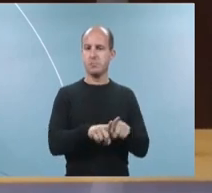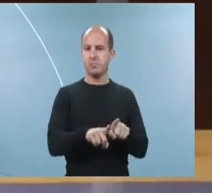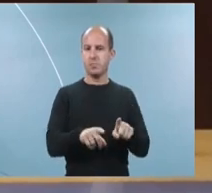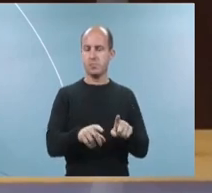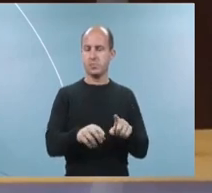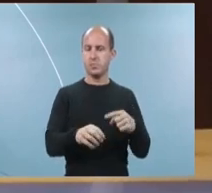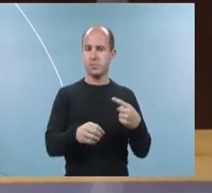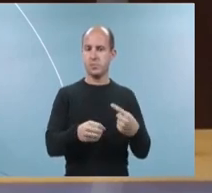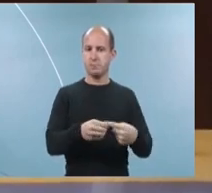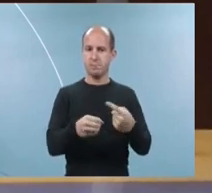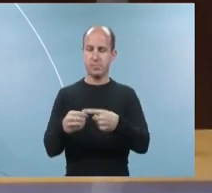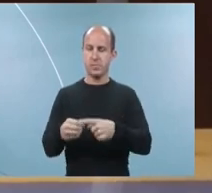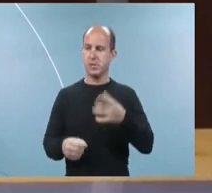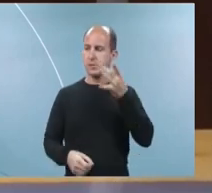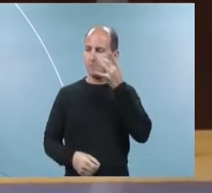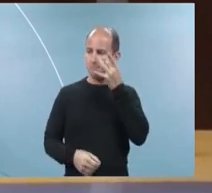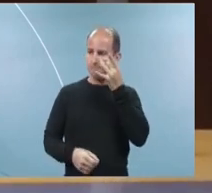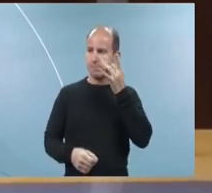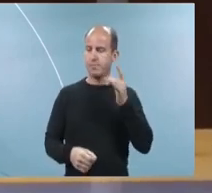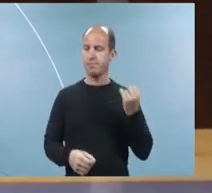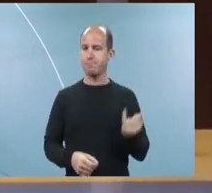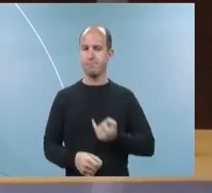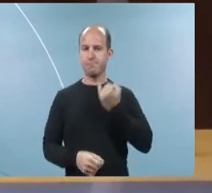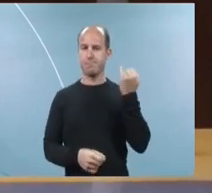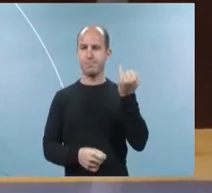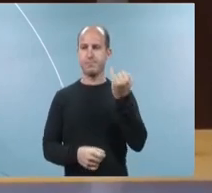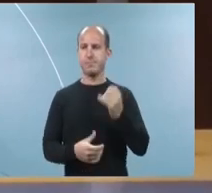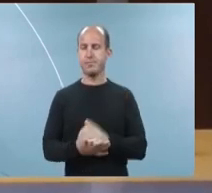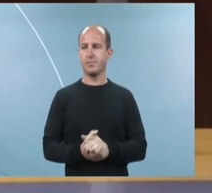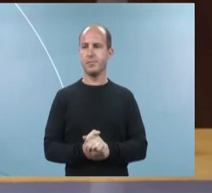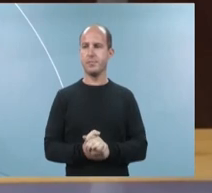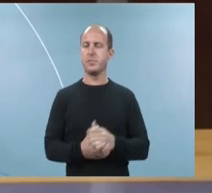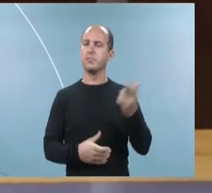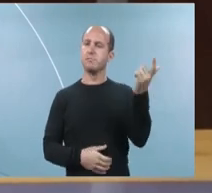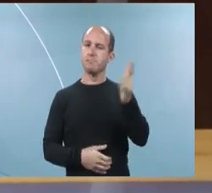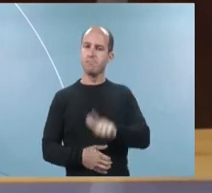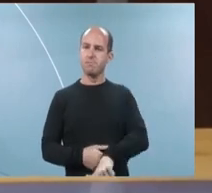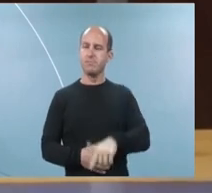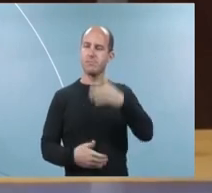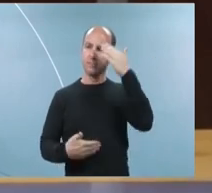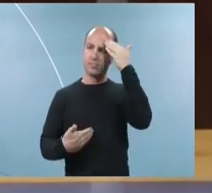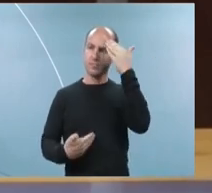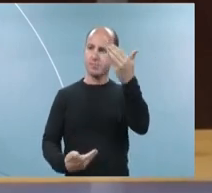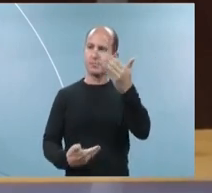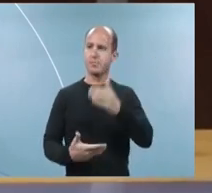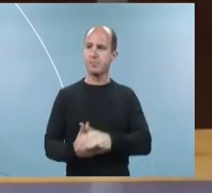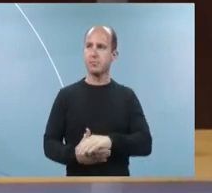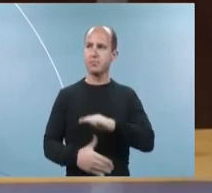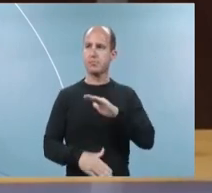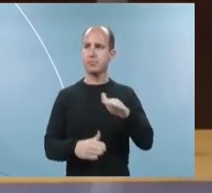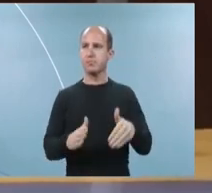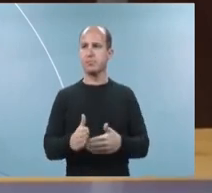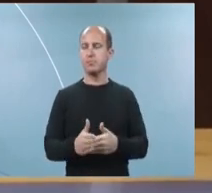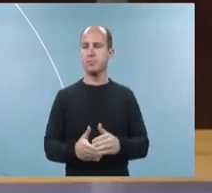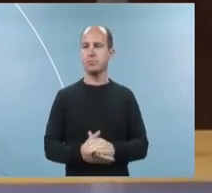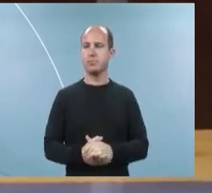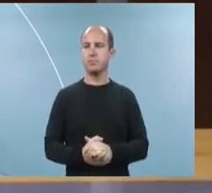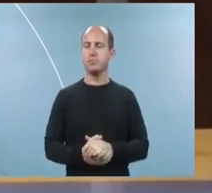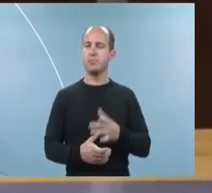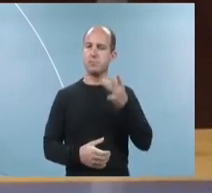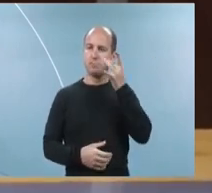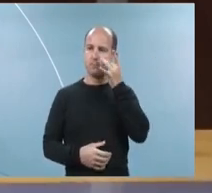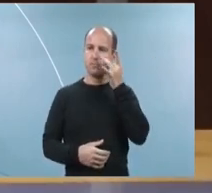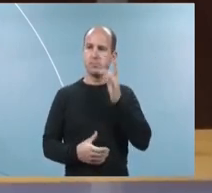que a presença de vocês também foi muito importante. E, mais uma vez, agradeço a todos que se